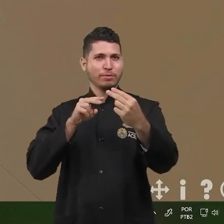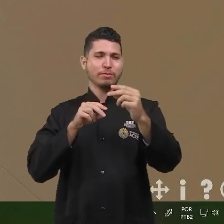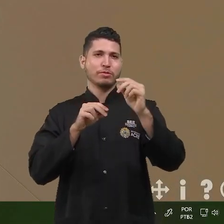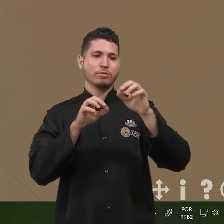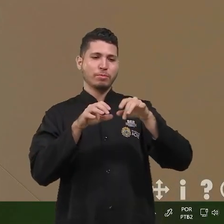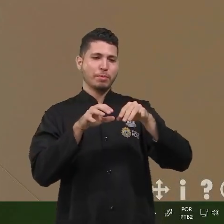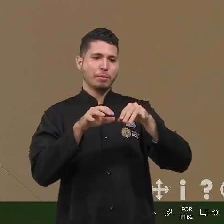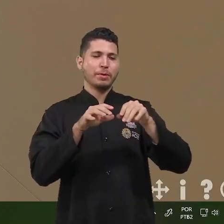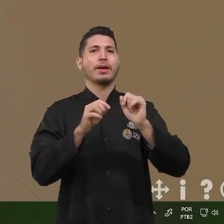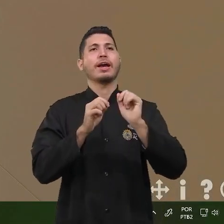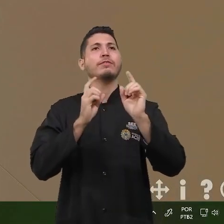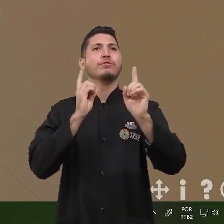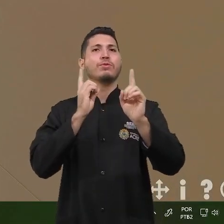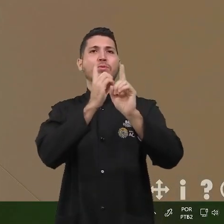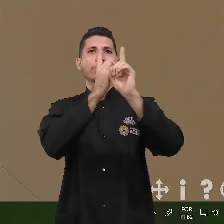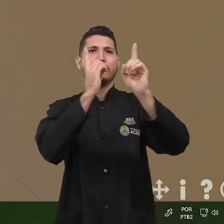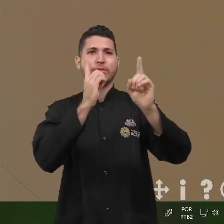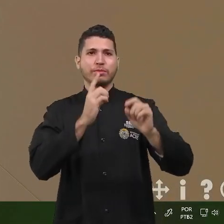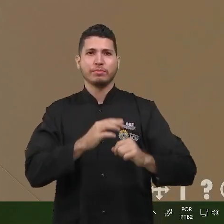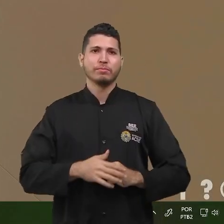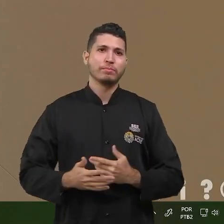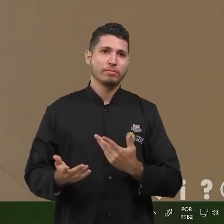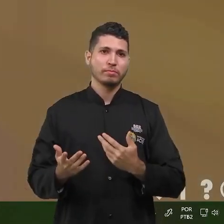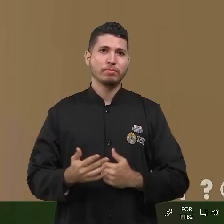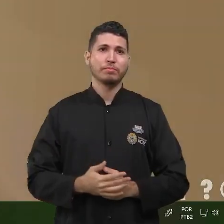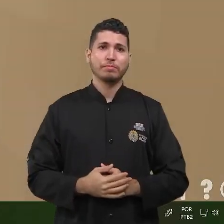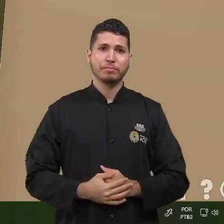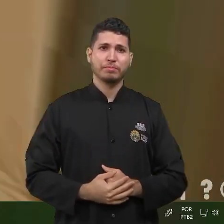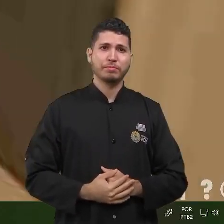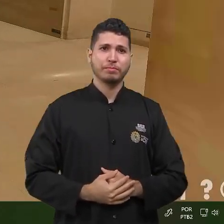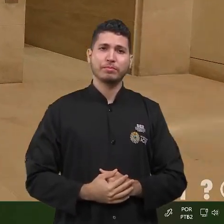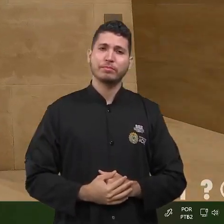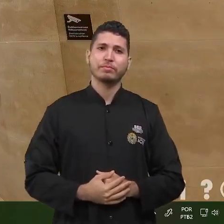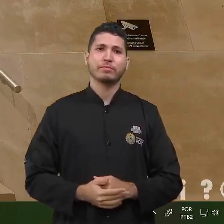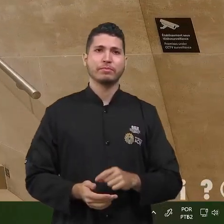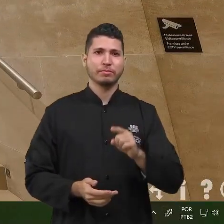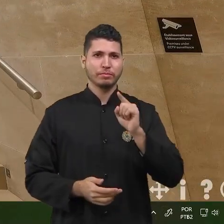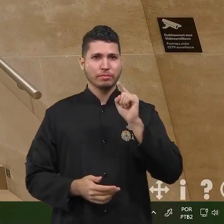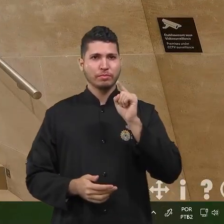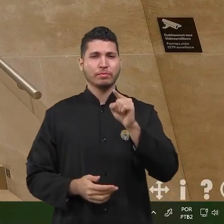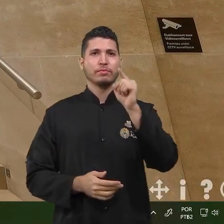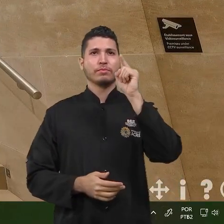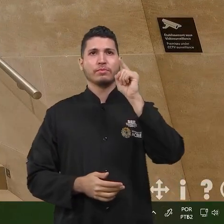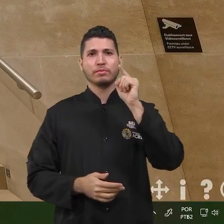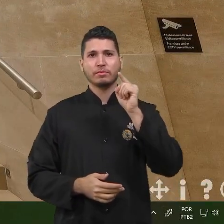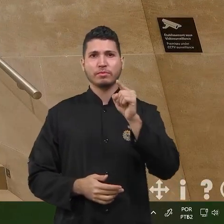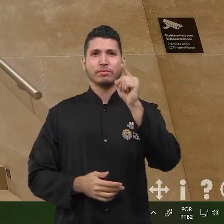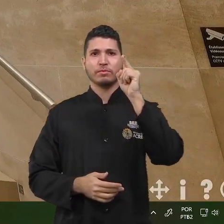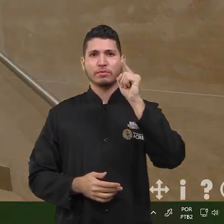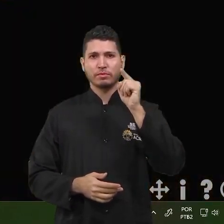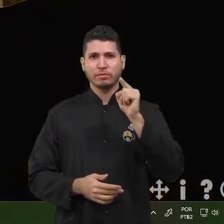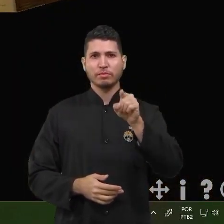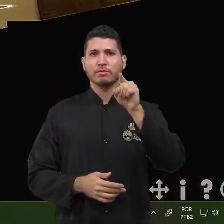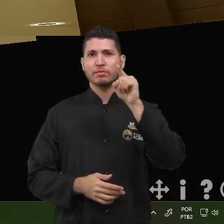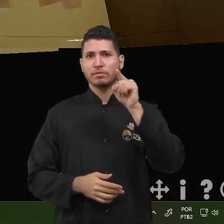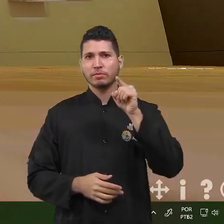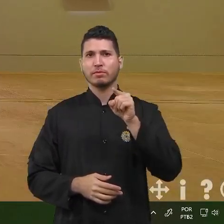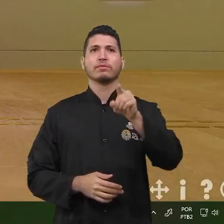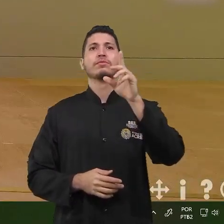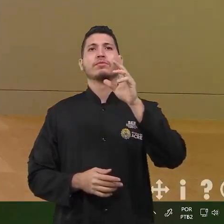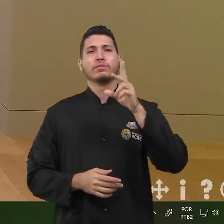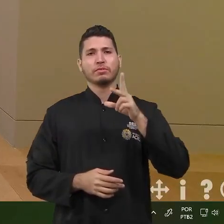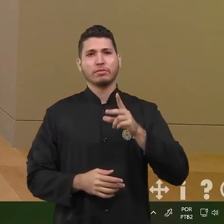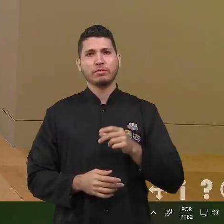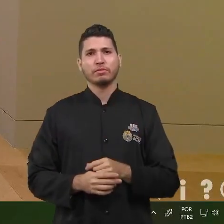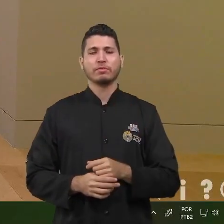o Louvre. Então, você vai clicando aqui nesses pontinhos e você vai entrando. Você pode